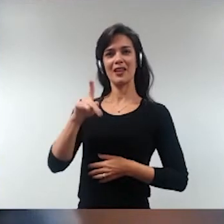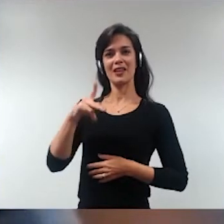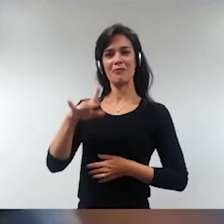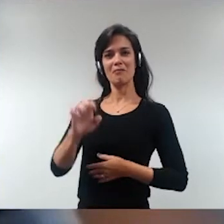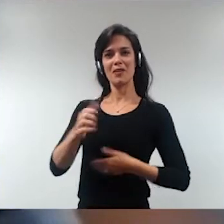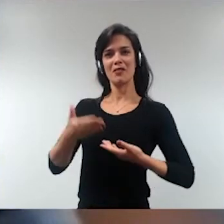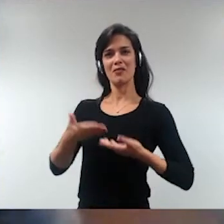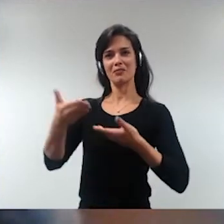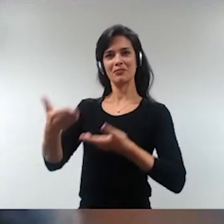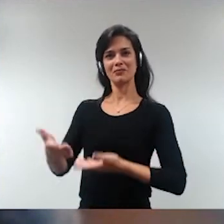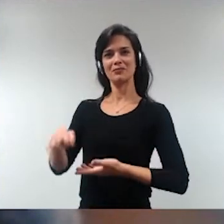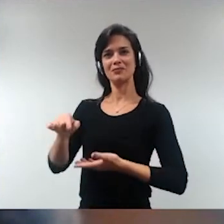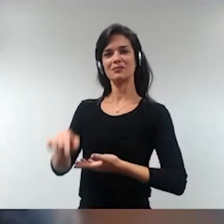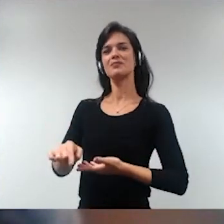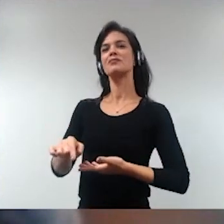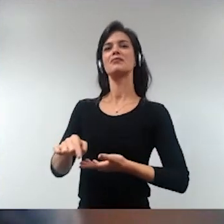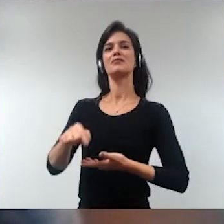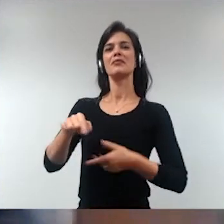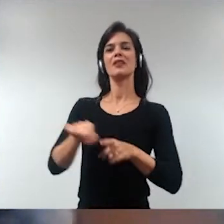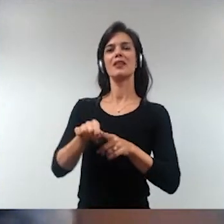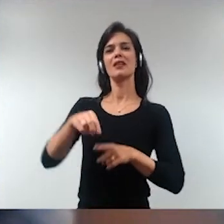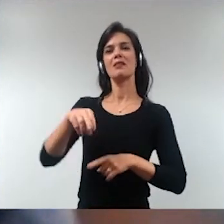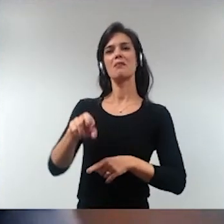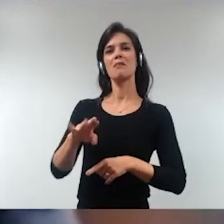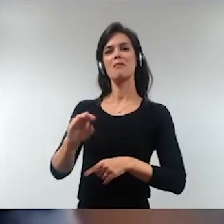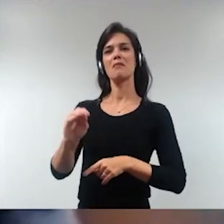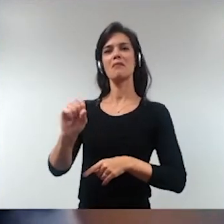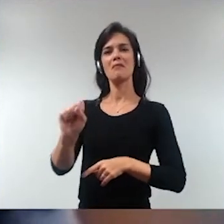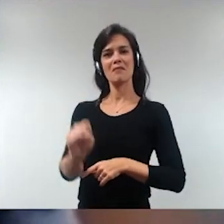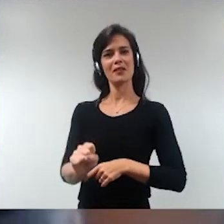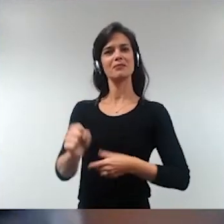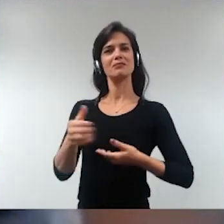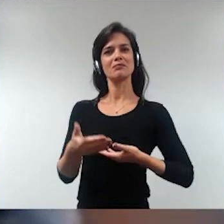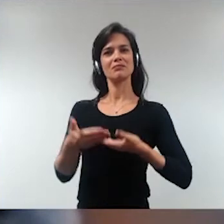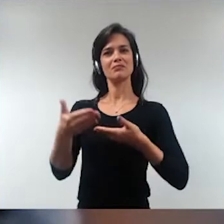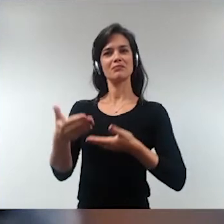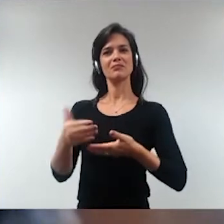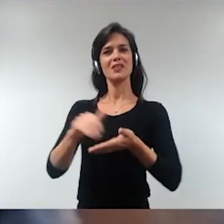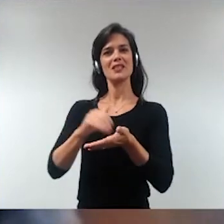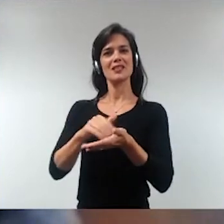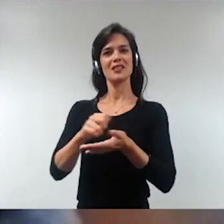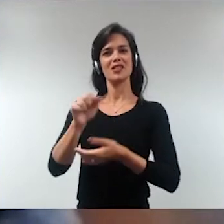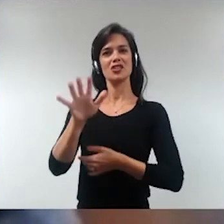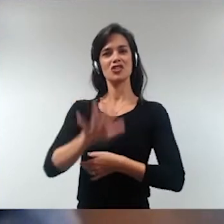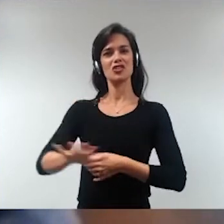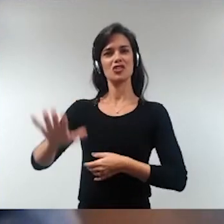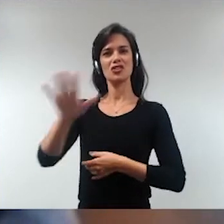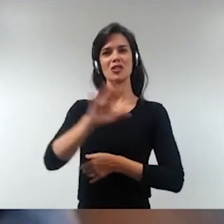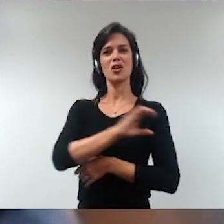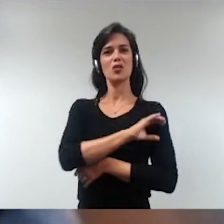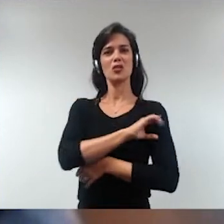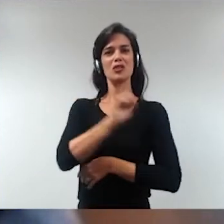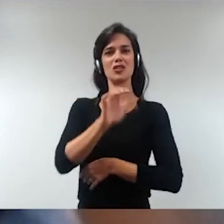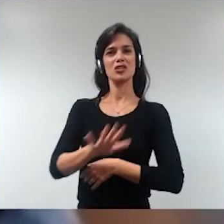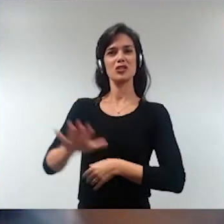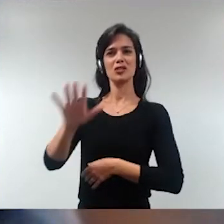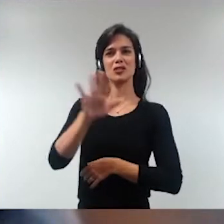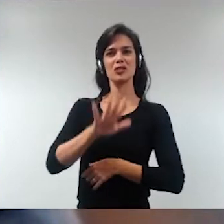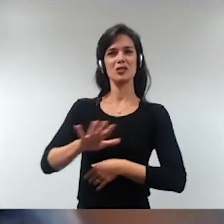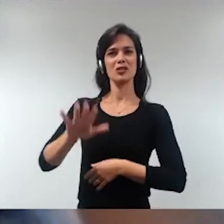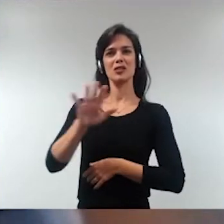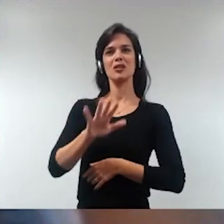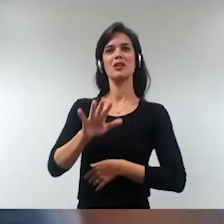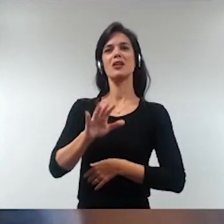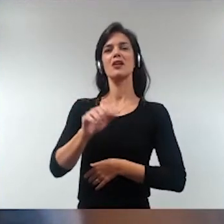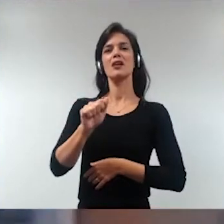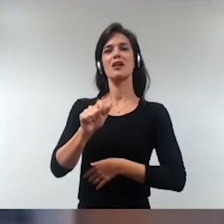nosso membro honorário vitalício Marcos Vinícius Furtado Coelho, do nosso secretário-geral e coordenador-geral do evento, Beto